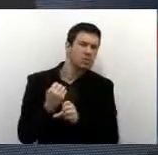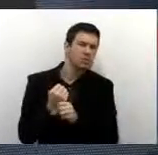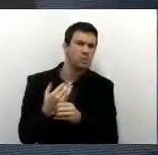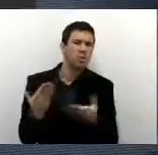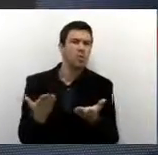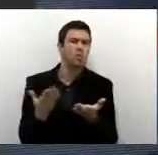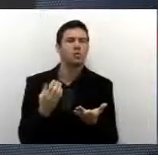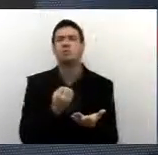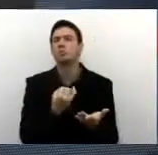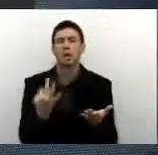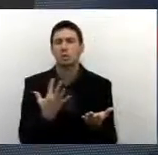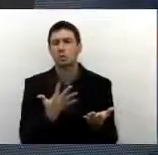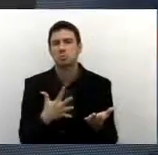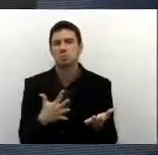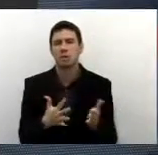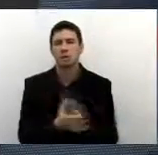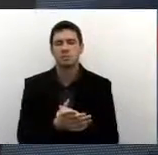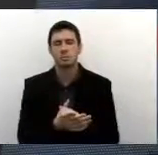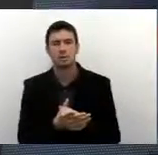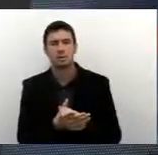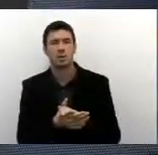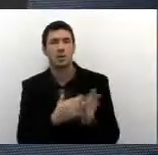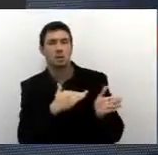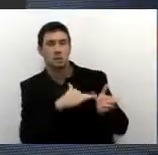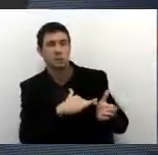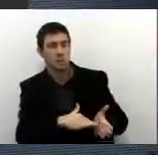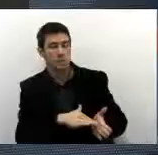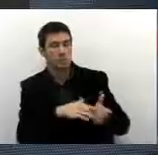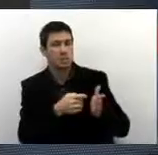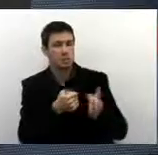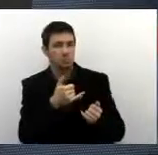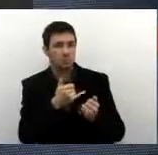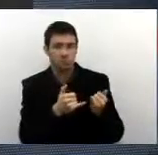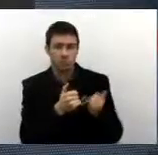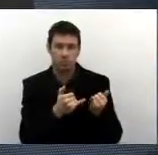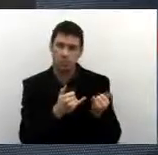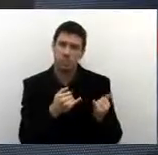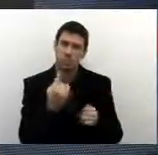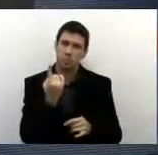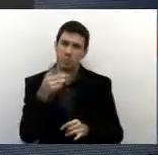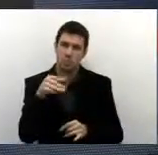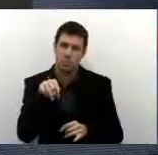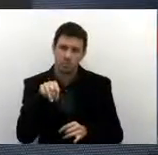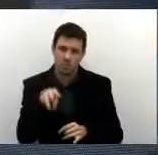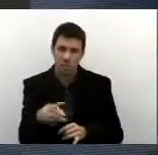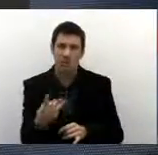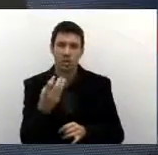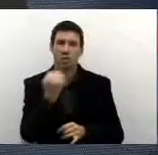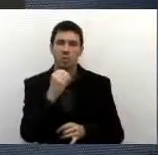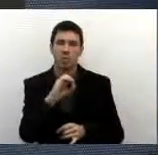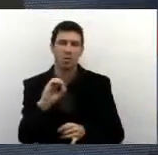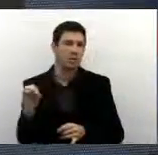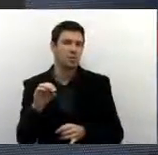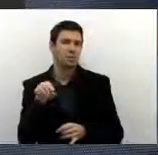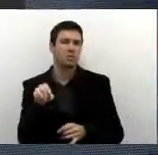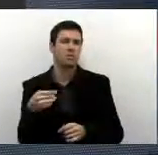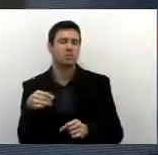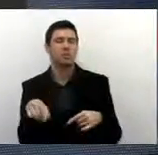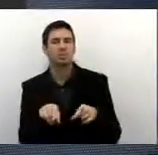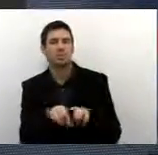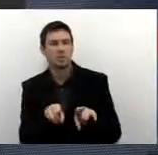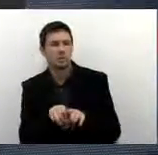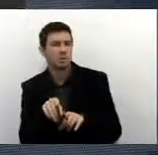é de quanto, secretário? É uma secretaria pequena, né? Está em torno de 1.800.000, né? Temos